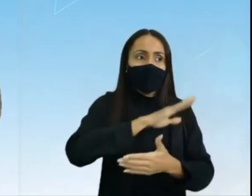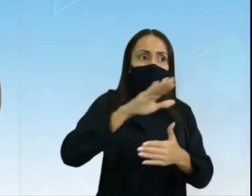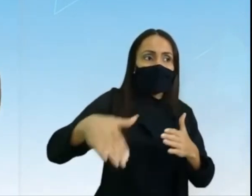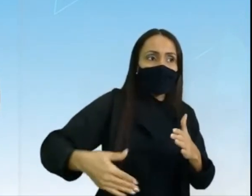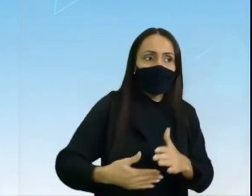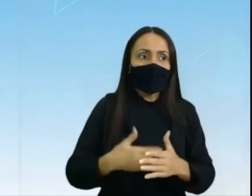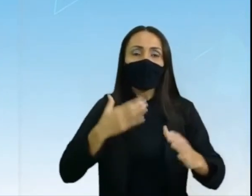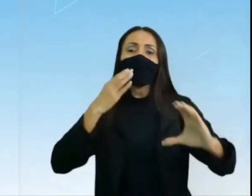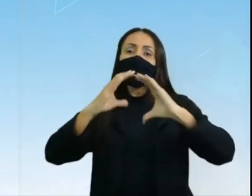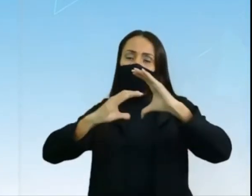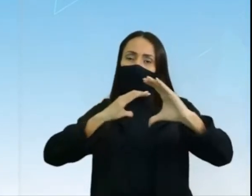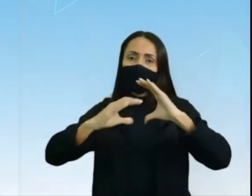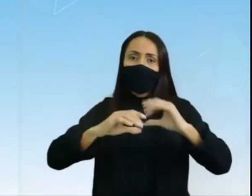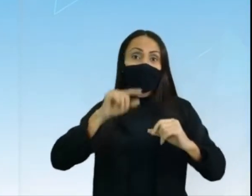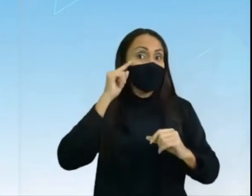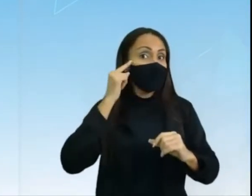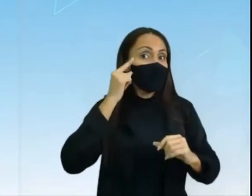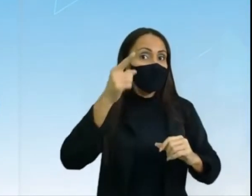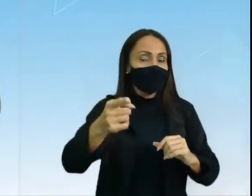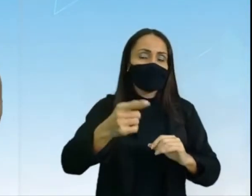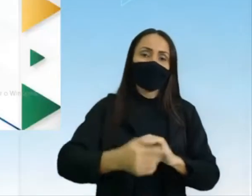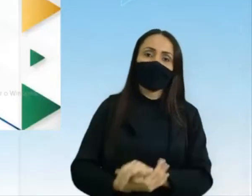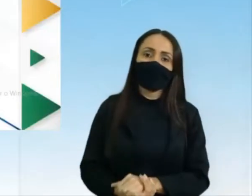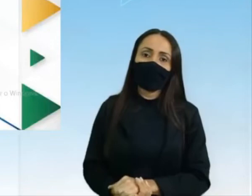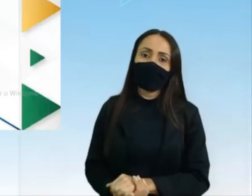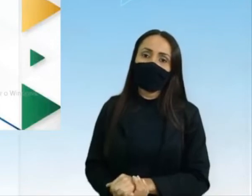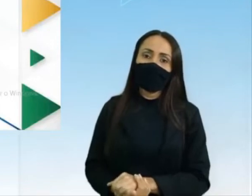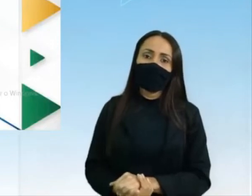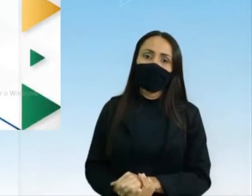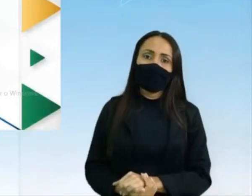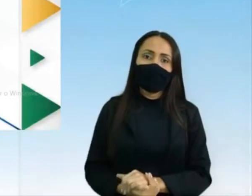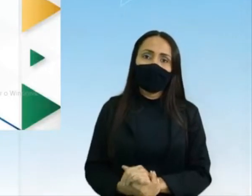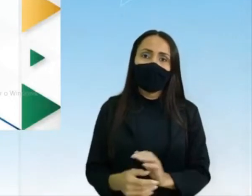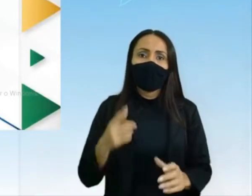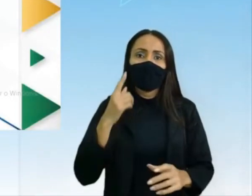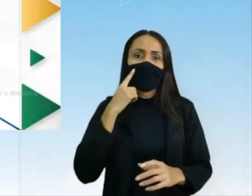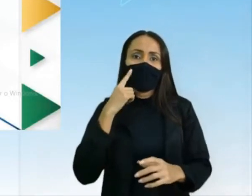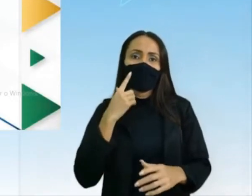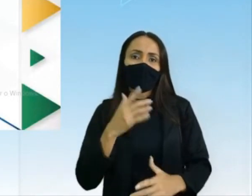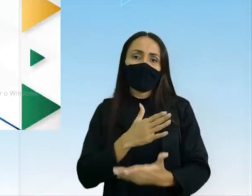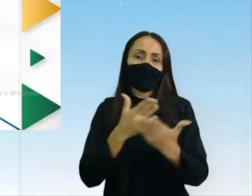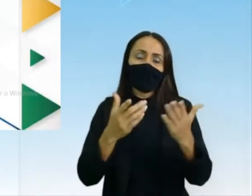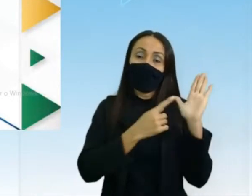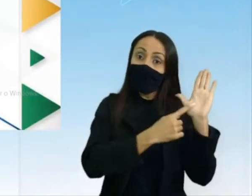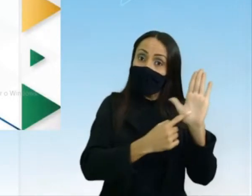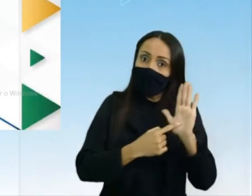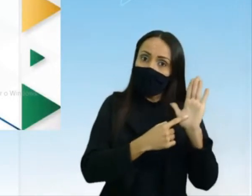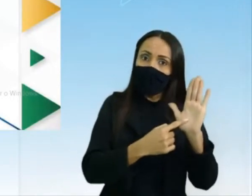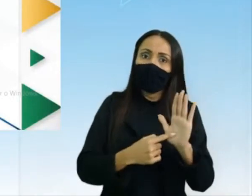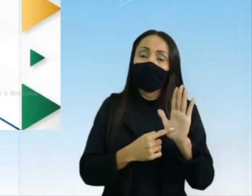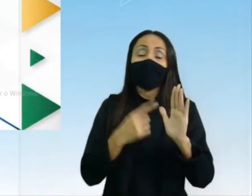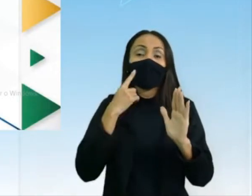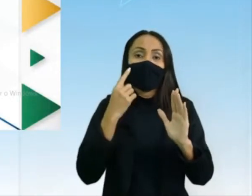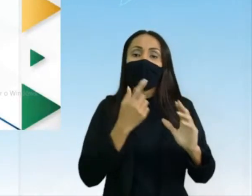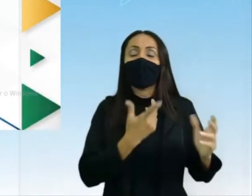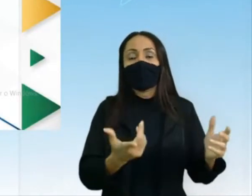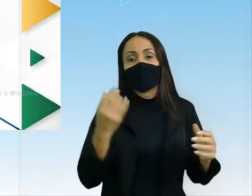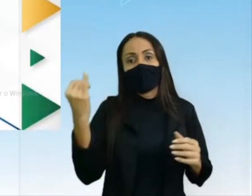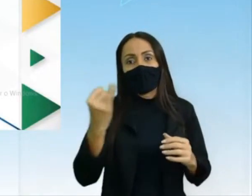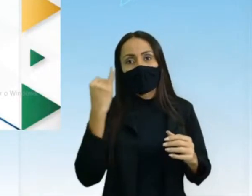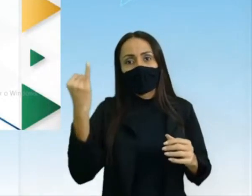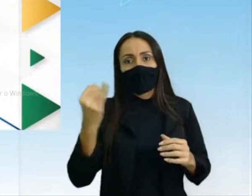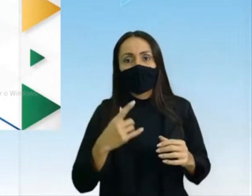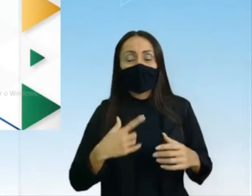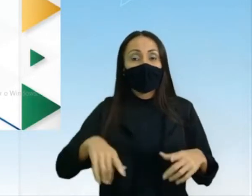se comunica. Vejam só, acompanhem comigo ainda. Para uma adequada apresentação, é importante conhecer